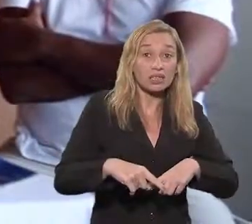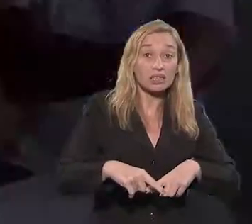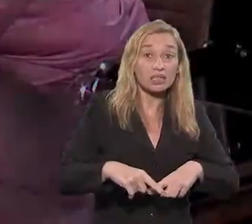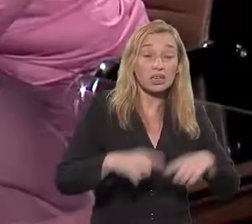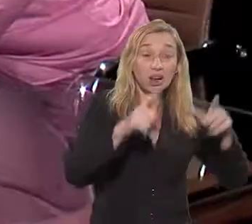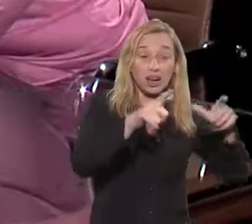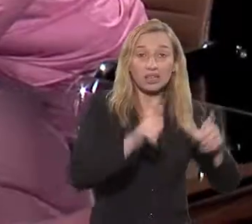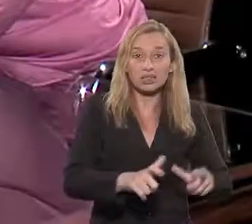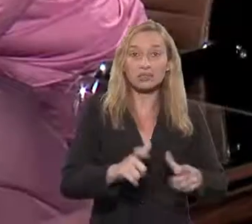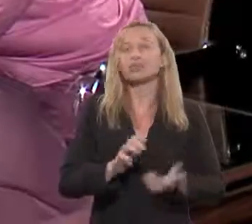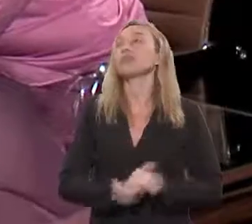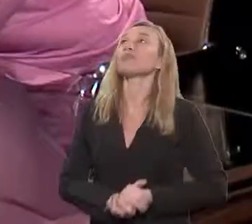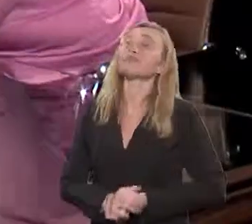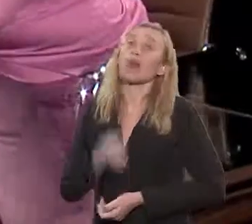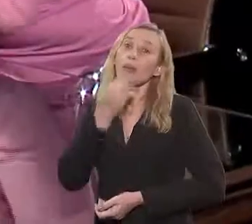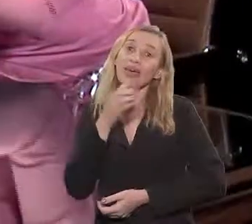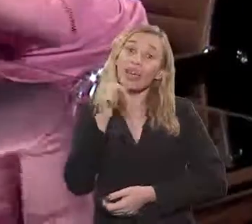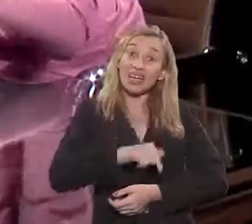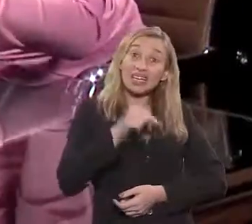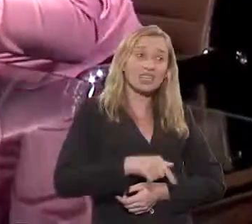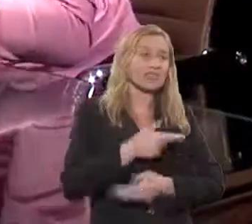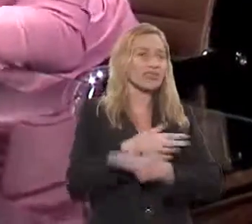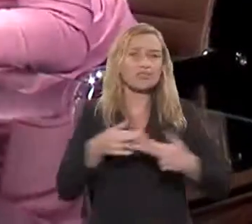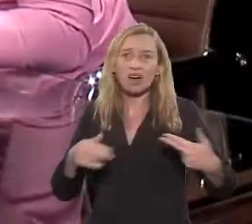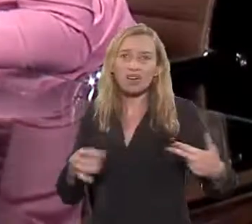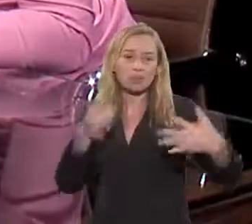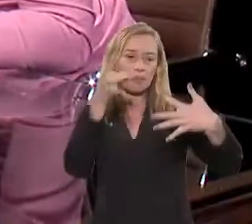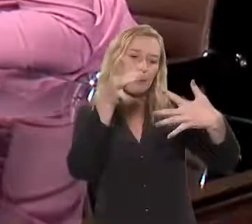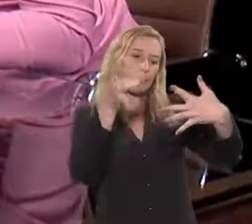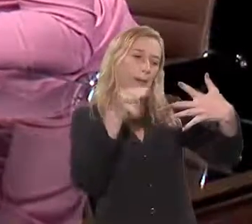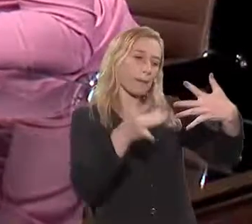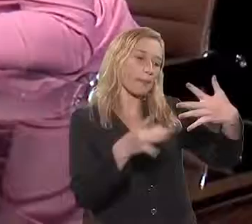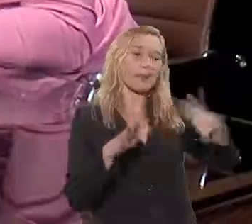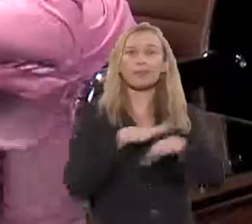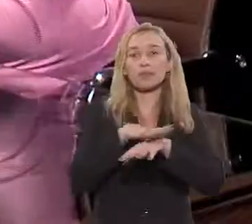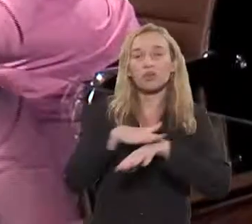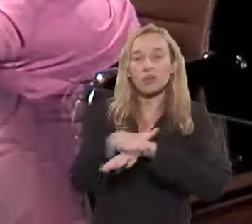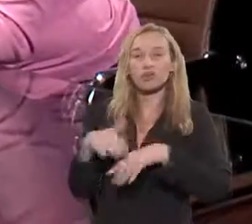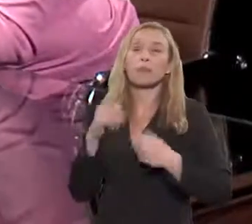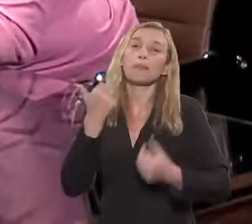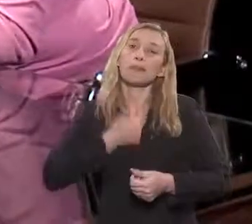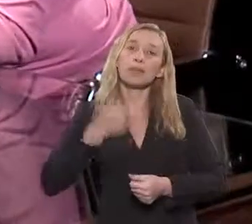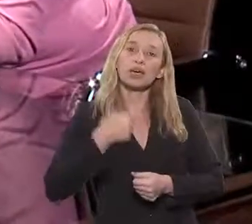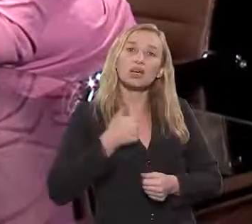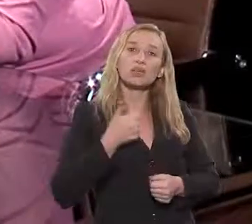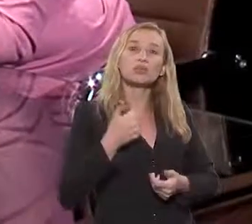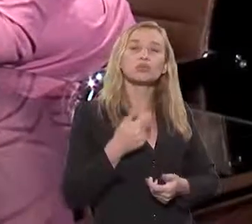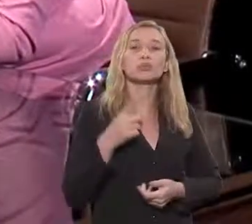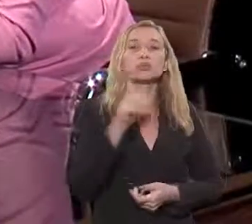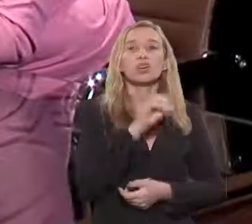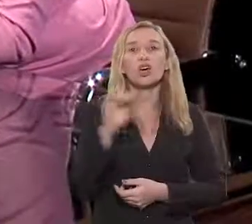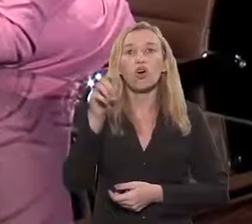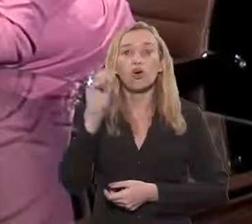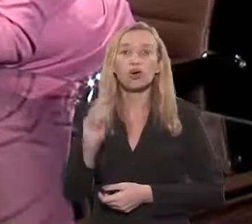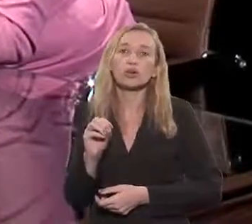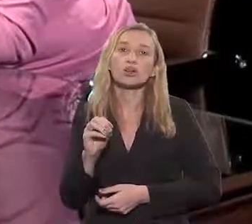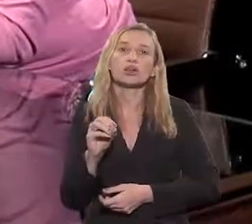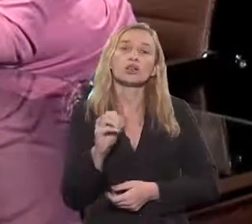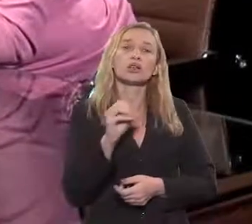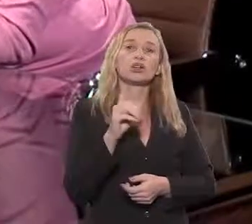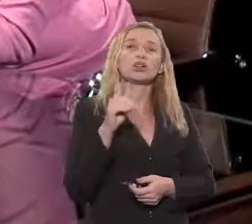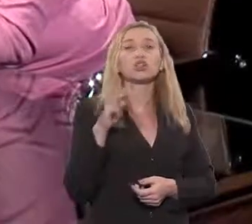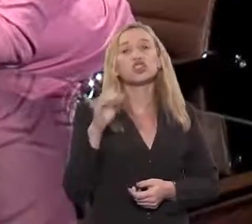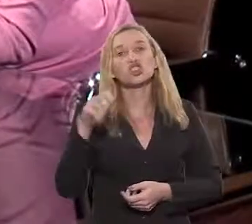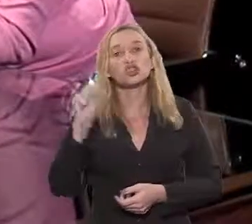lá em cima. Bem, aqui tem vários pontos já para a gente conversar. Primeiro, o neologismo, né?